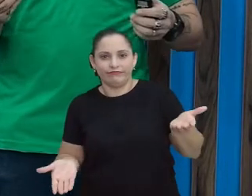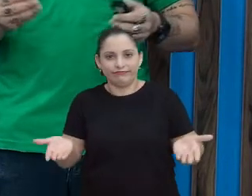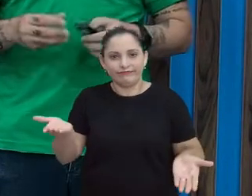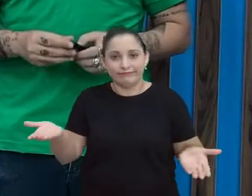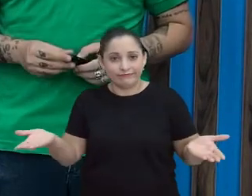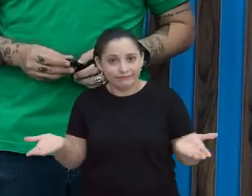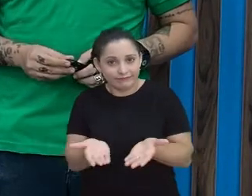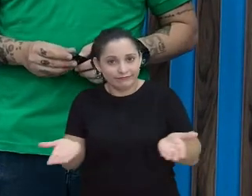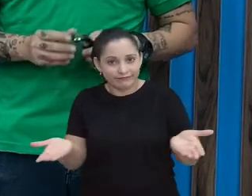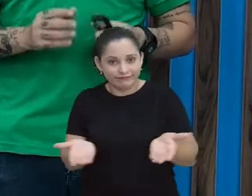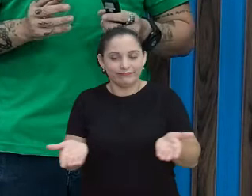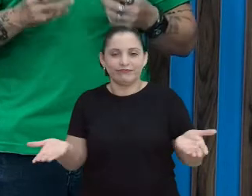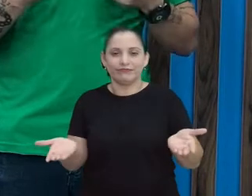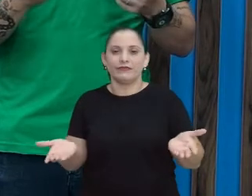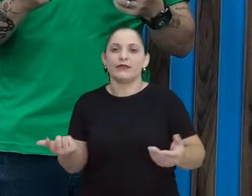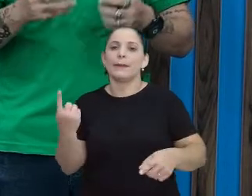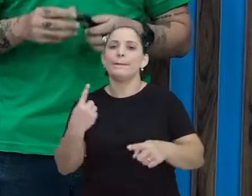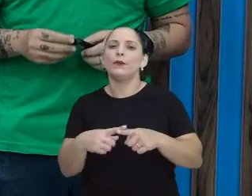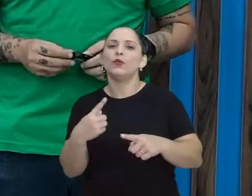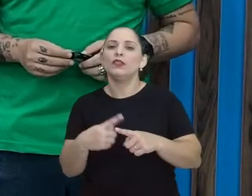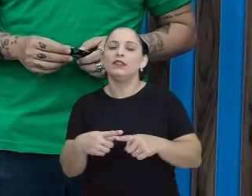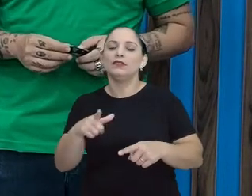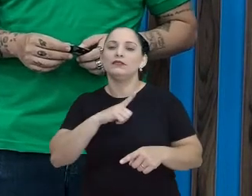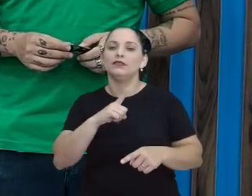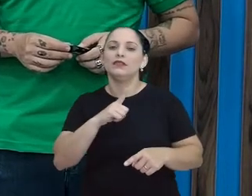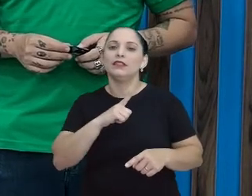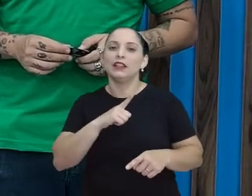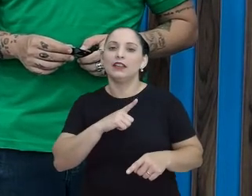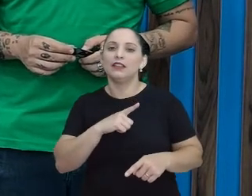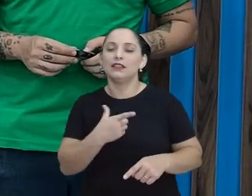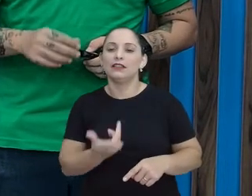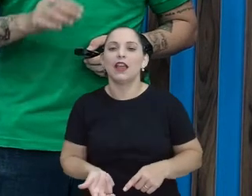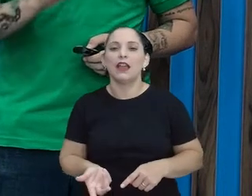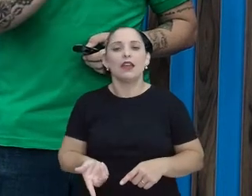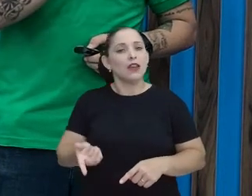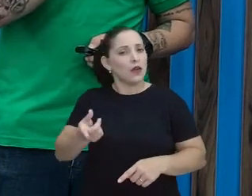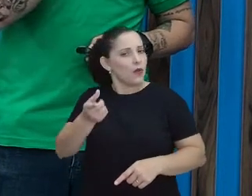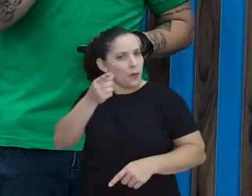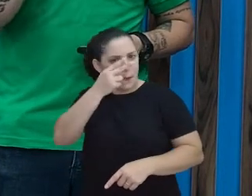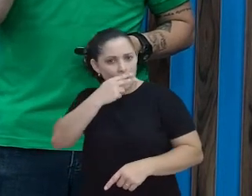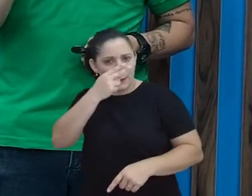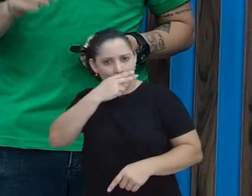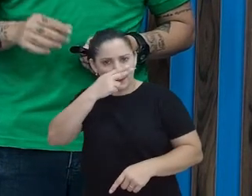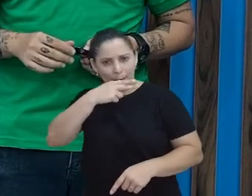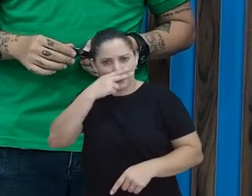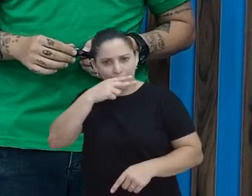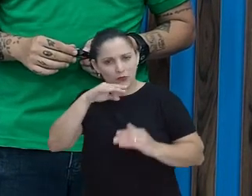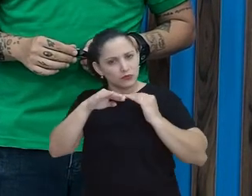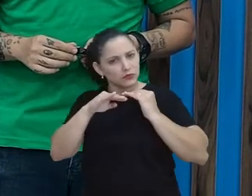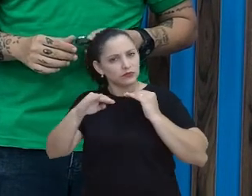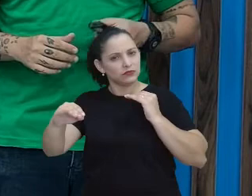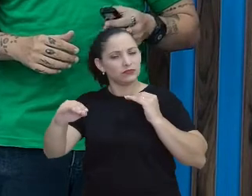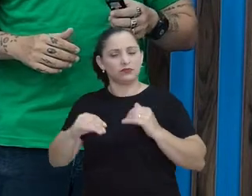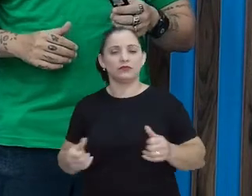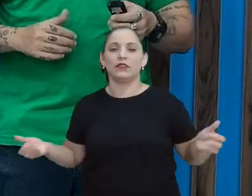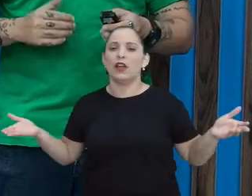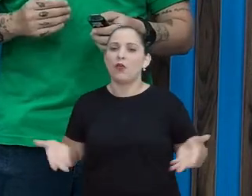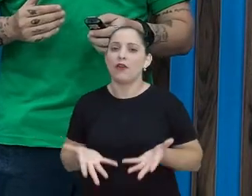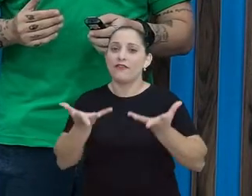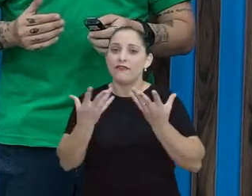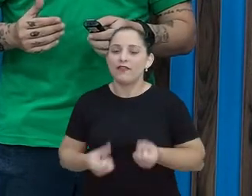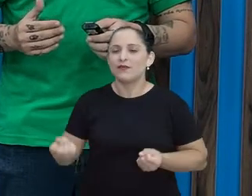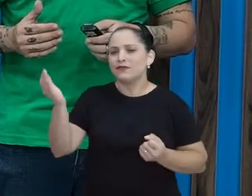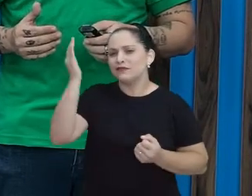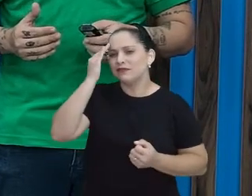equação bem parecidos, porque justamente tem a mesma noção, tá certo? Então vamos tentar entender um pouco, né, Pedro, como funciona